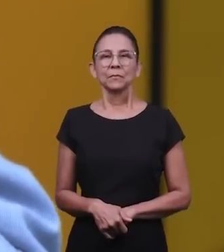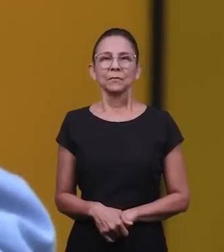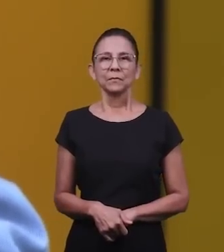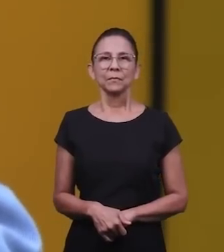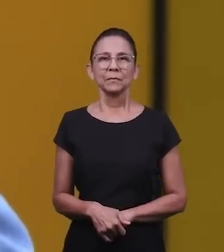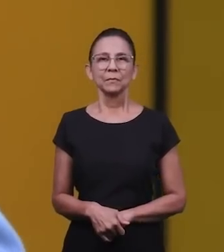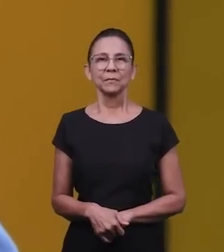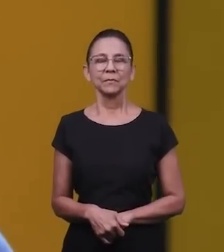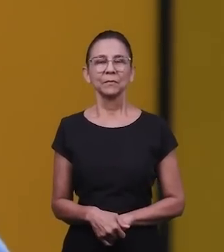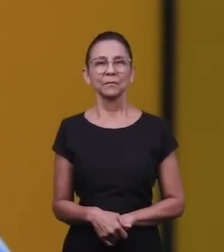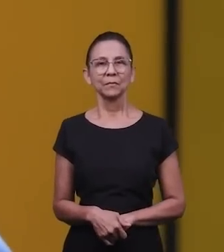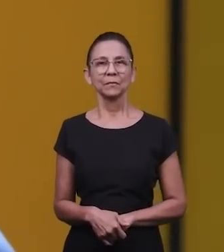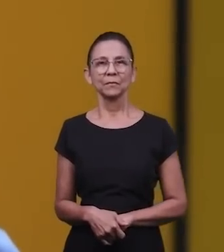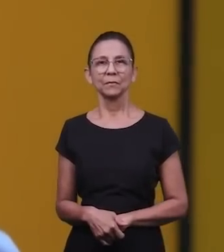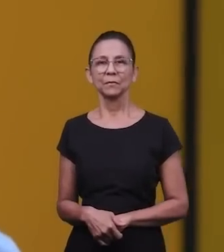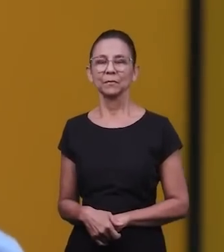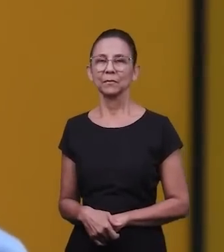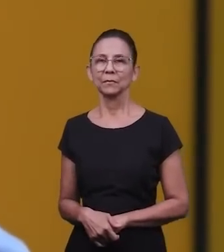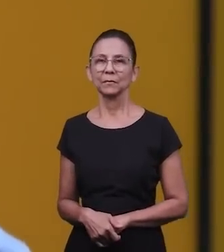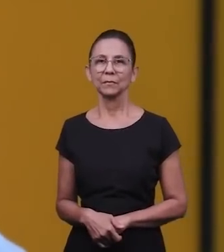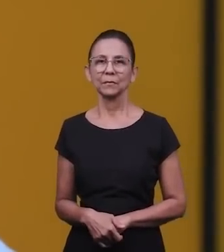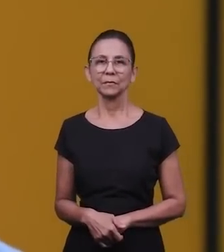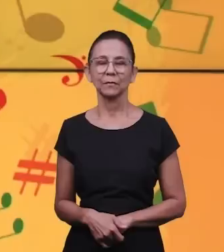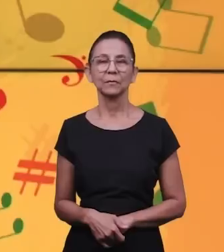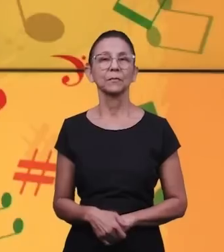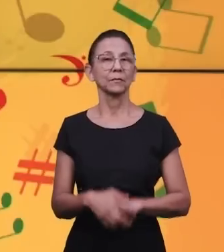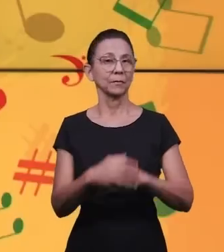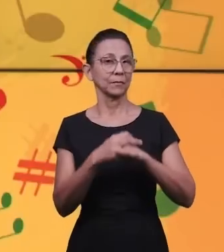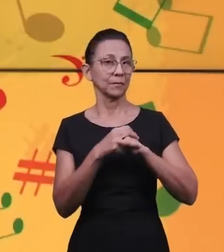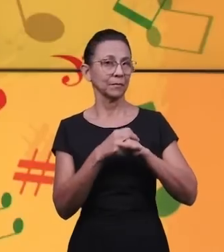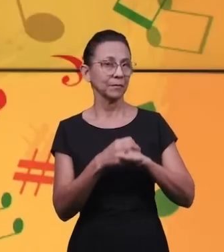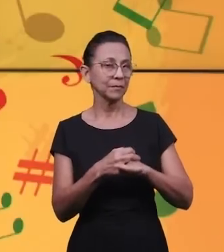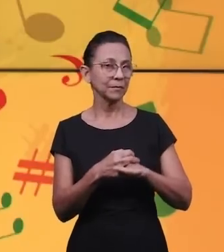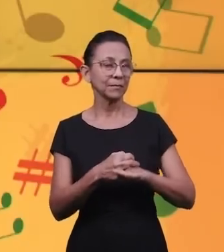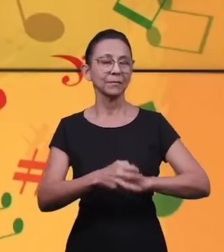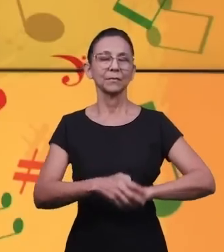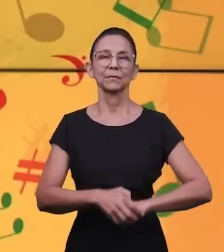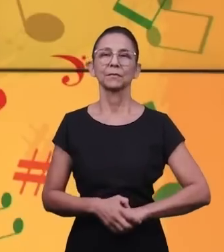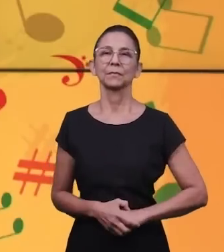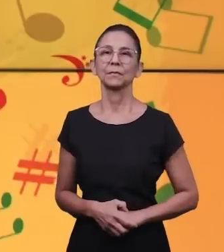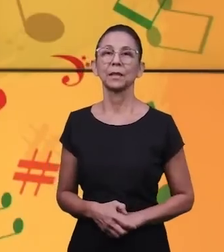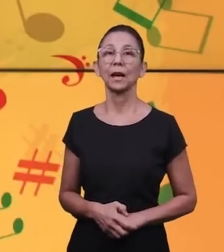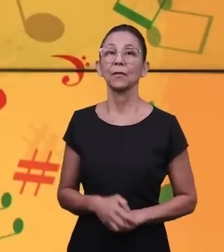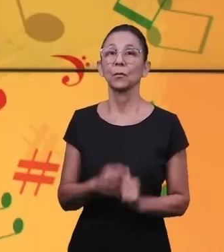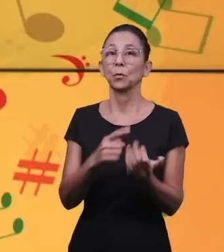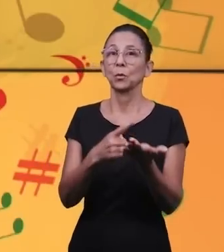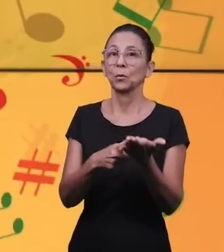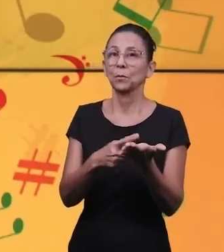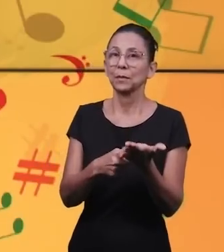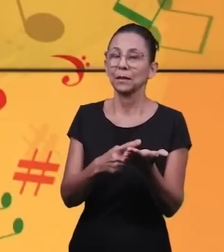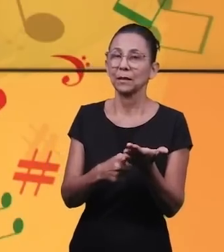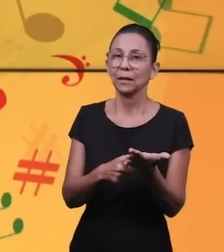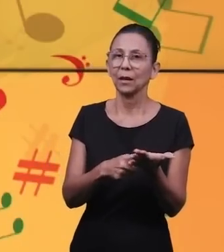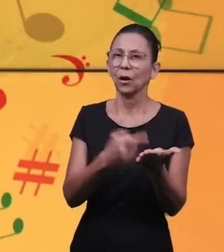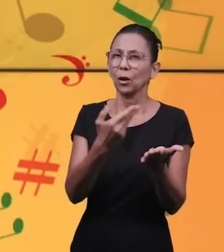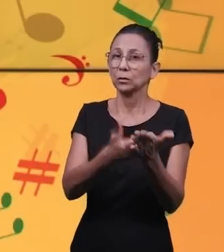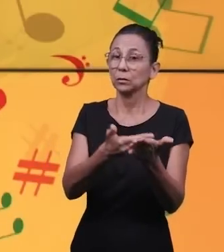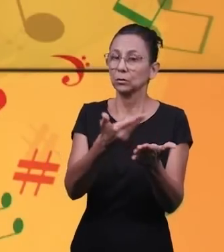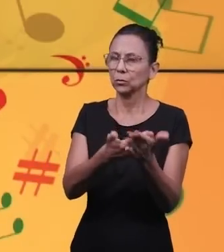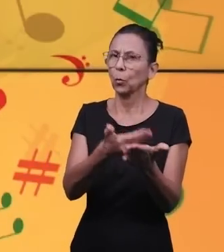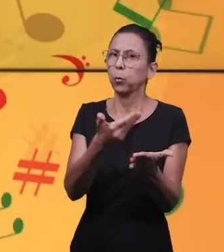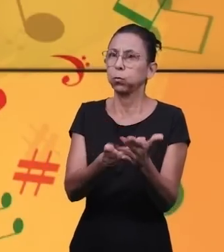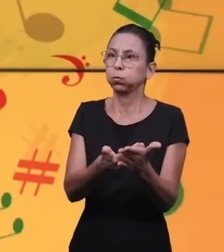Amém? Vamos fazer um combinado de